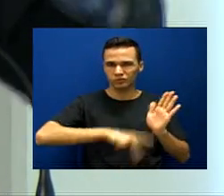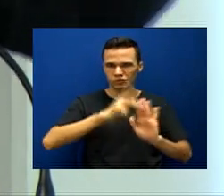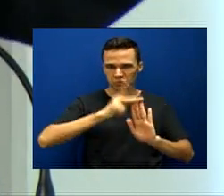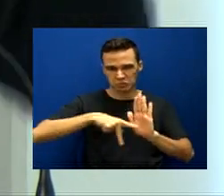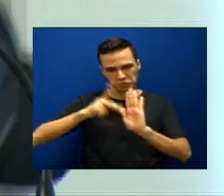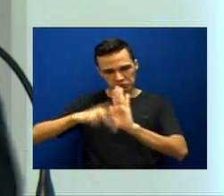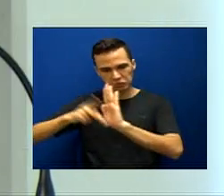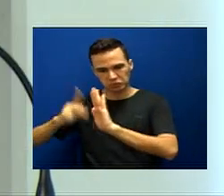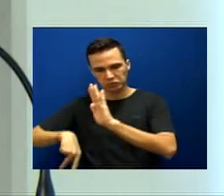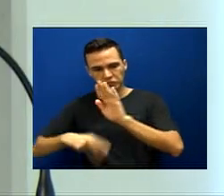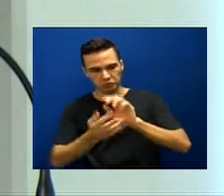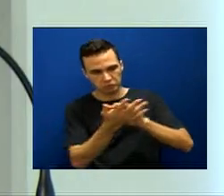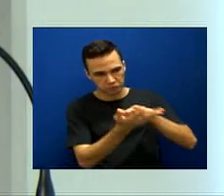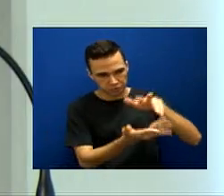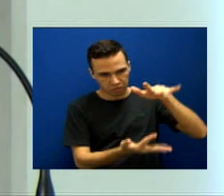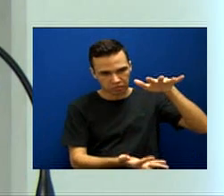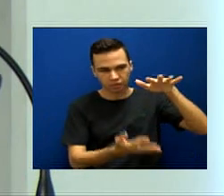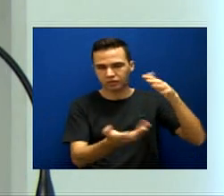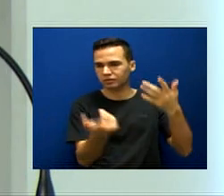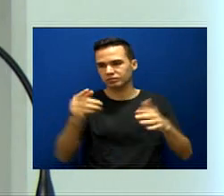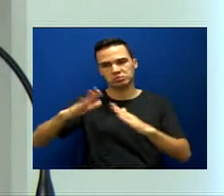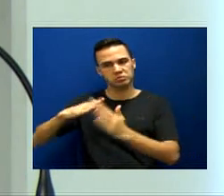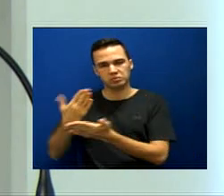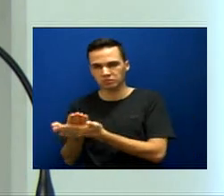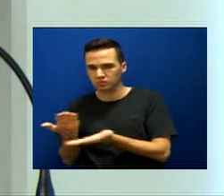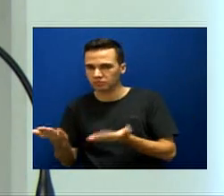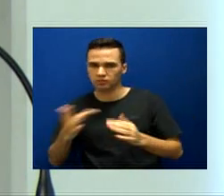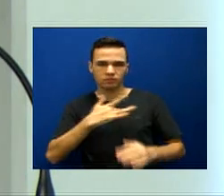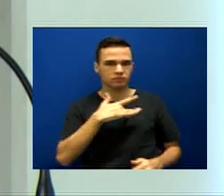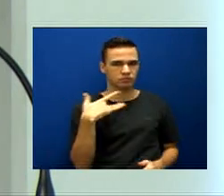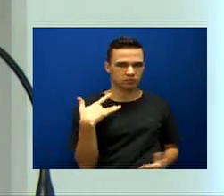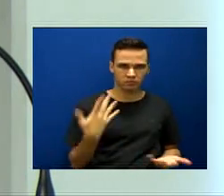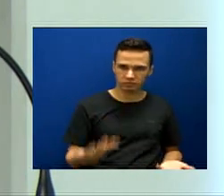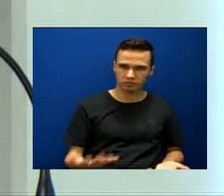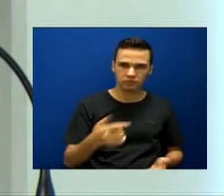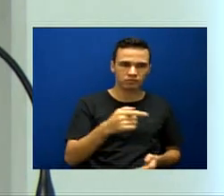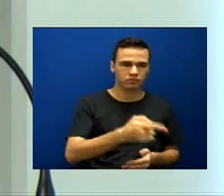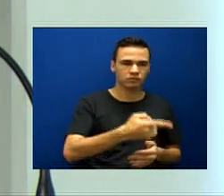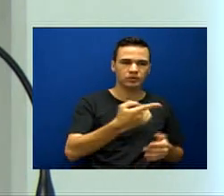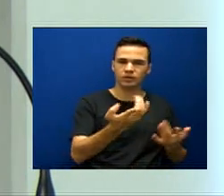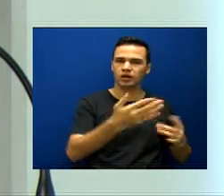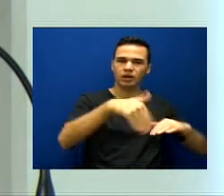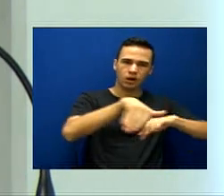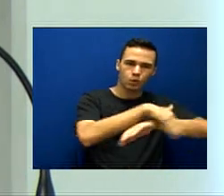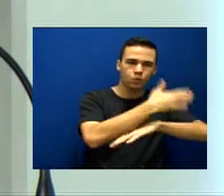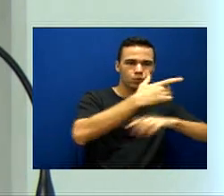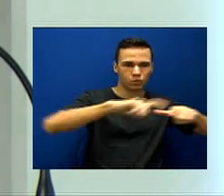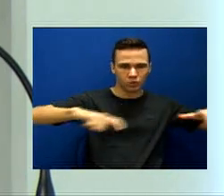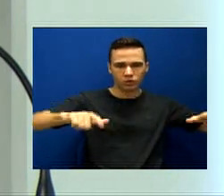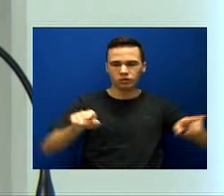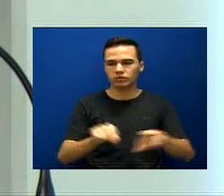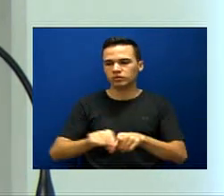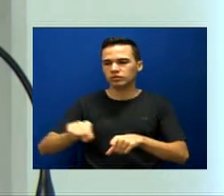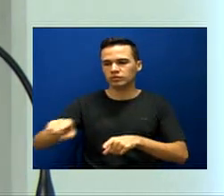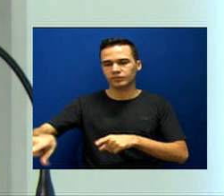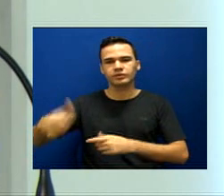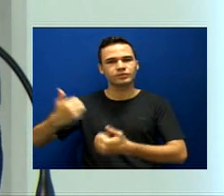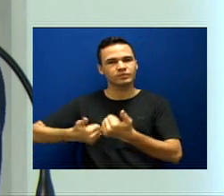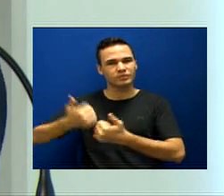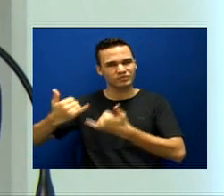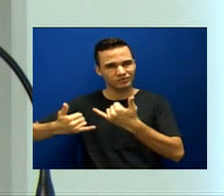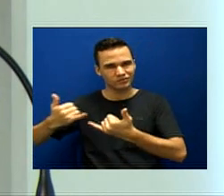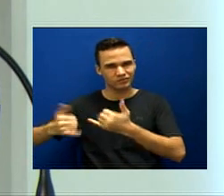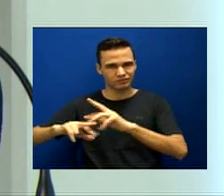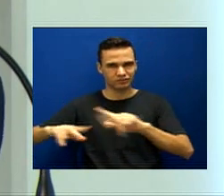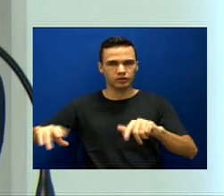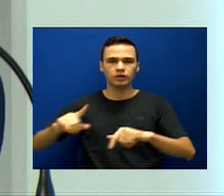de Sorocaba, em todas as áreas, na educação, na saúde, na infraestrutura, na questão de lazer. Por exemplo,